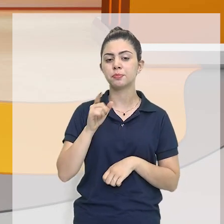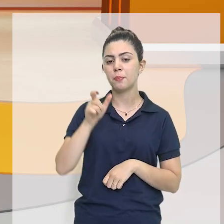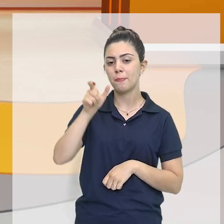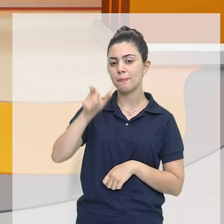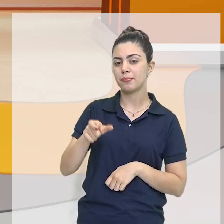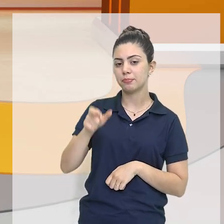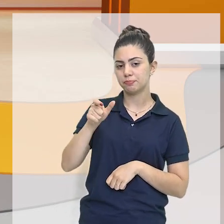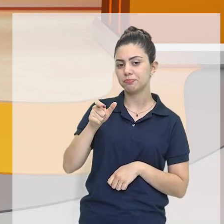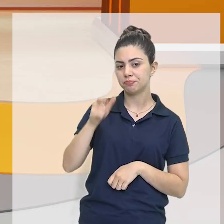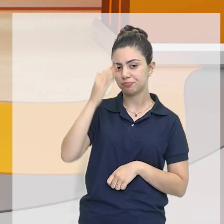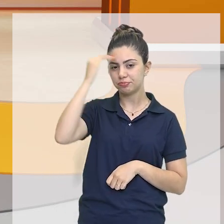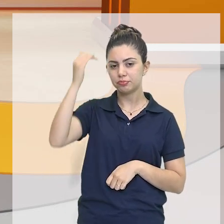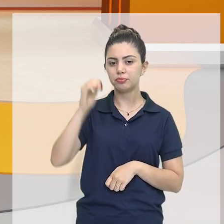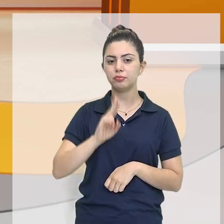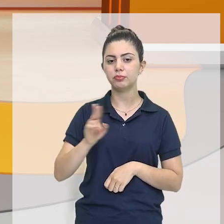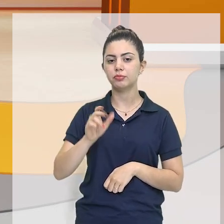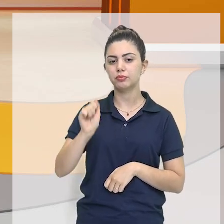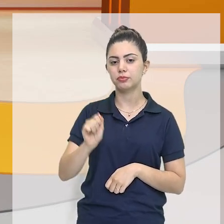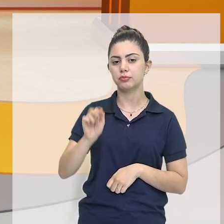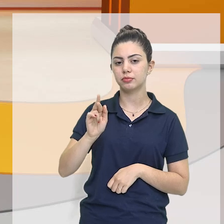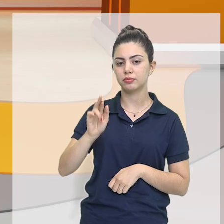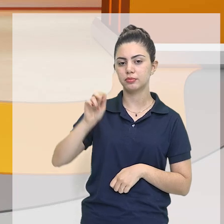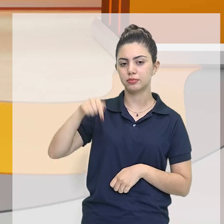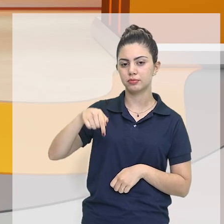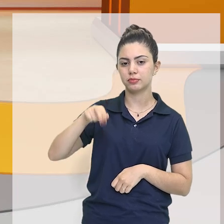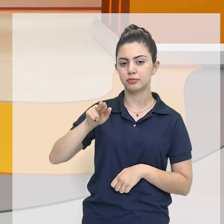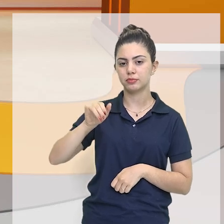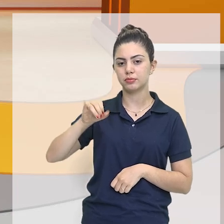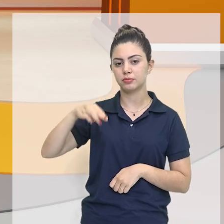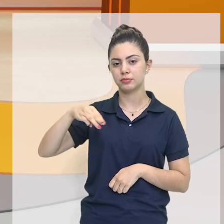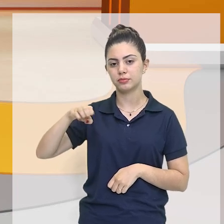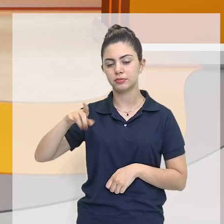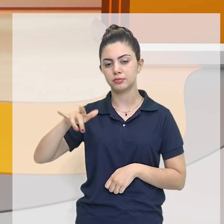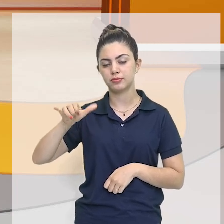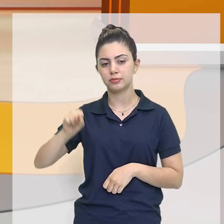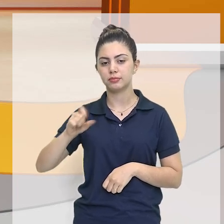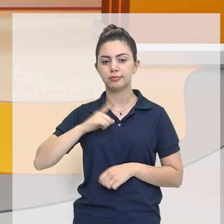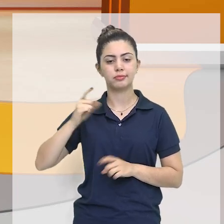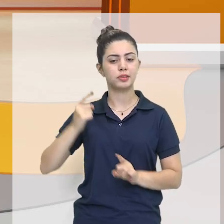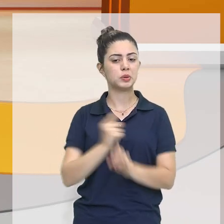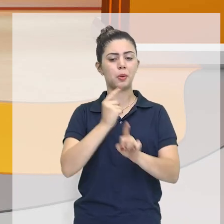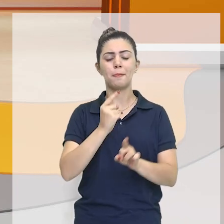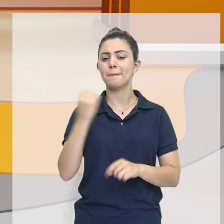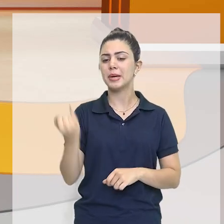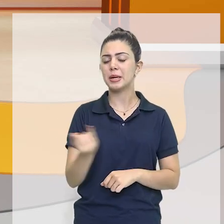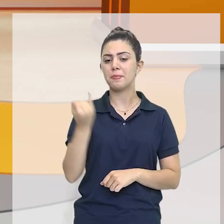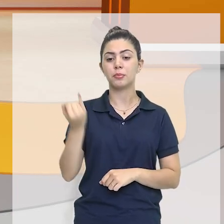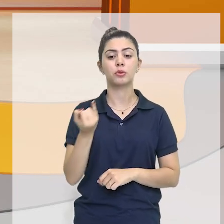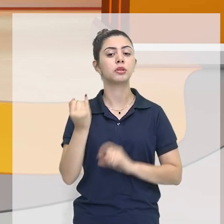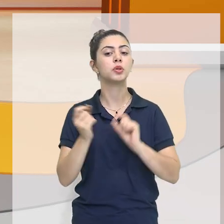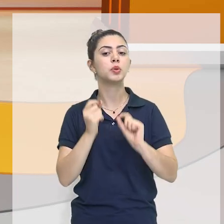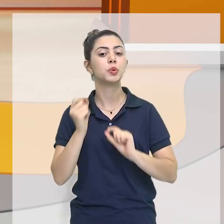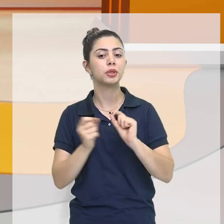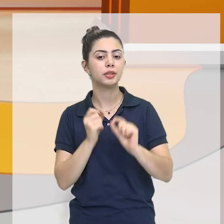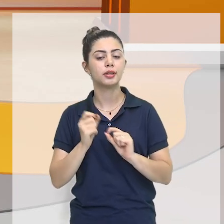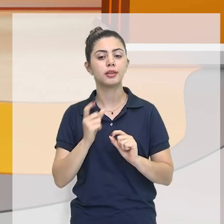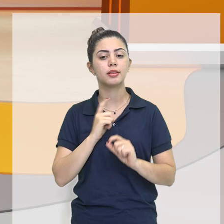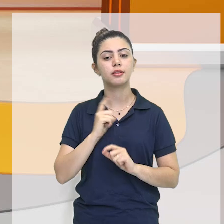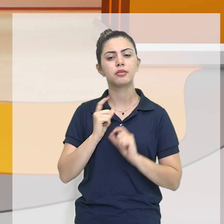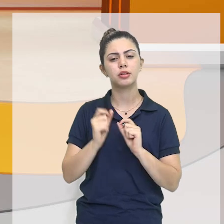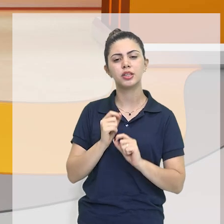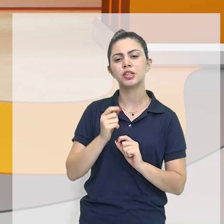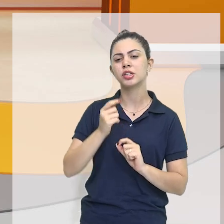por exemplo, né, ele fez uma das descobertas mais importantes sobre a geometria e a